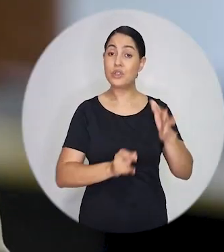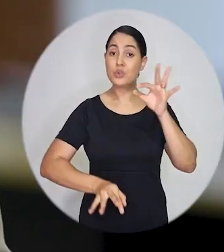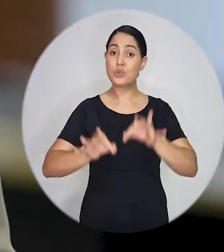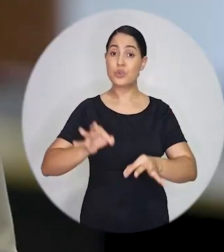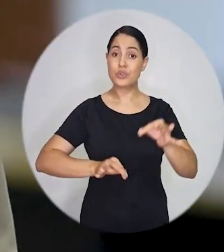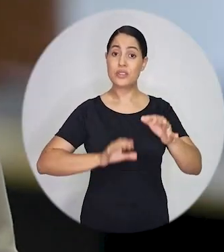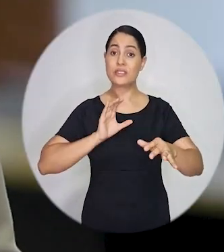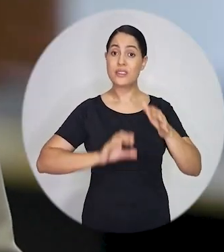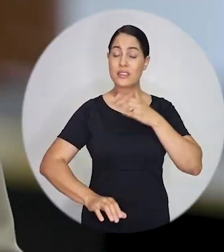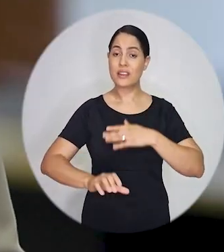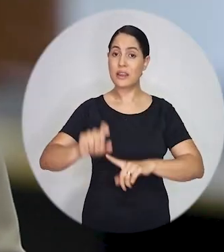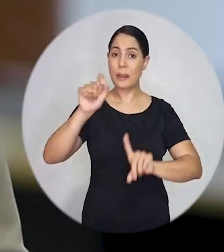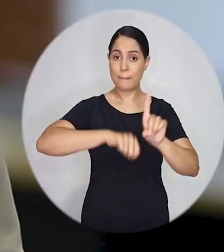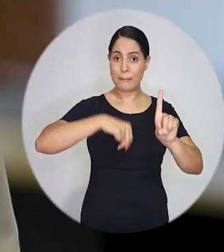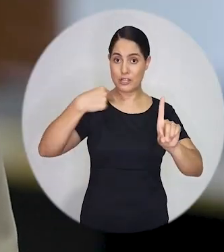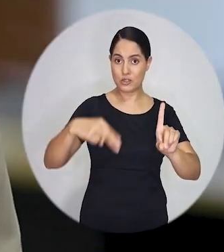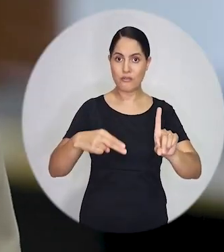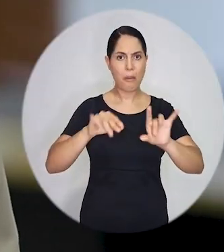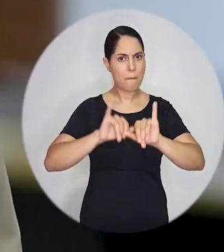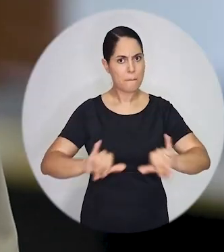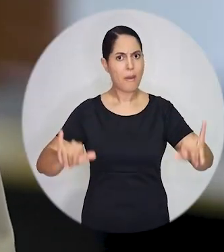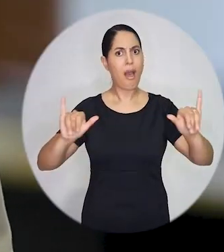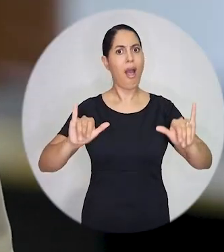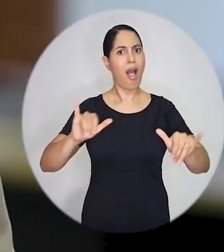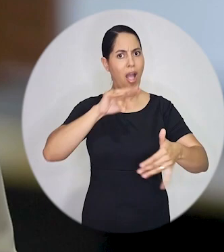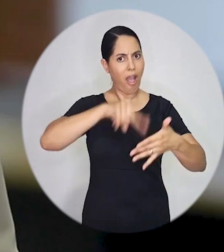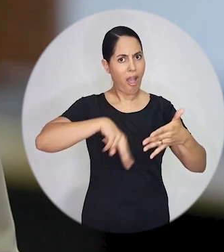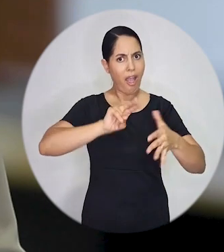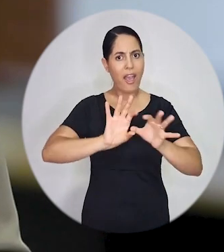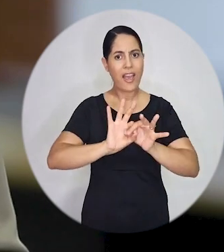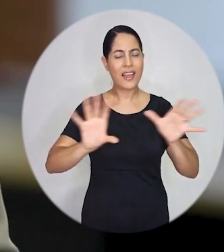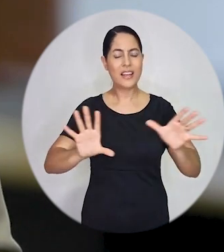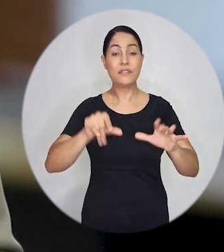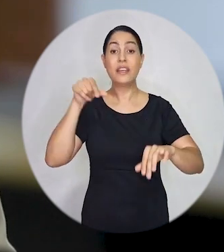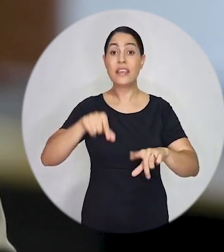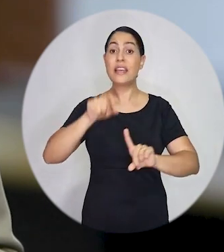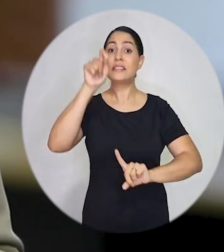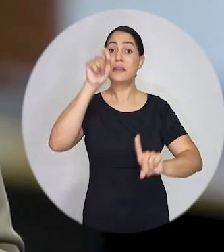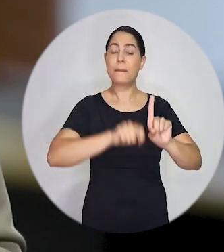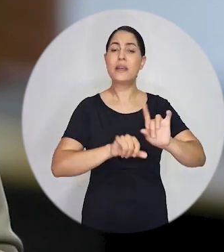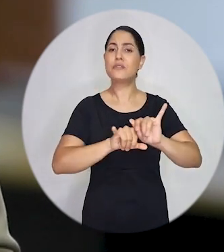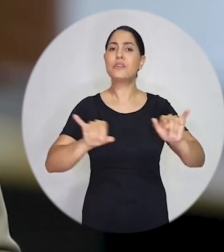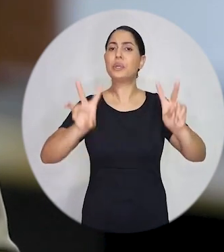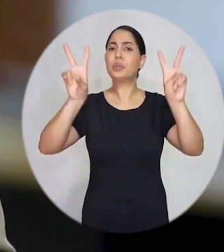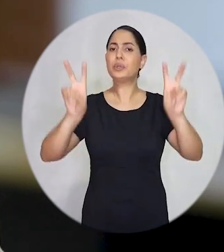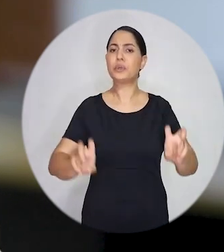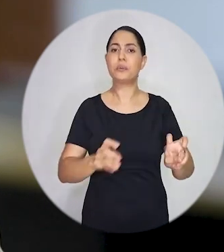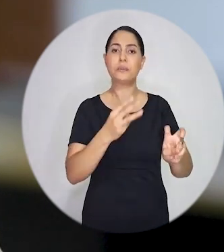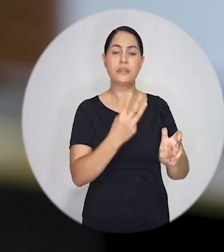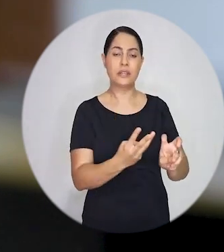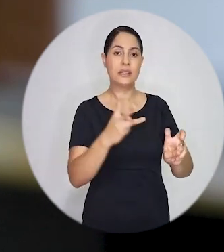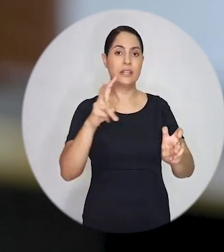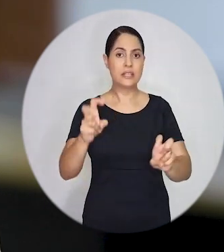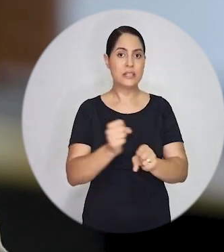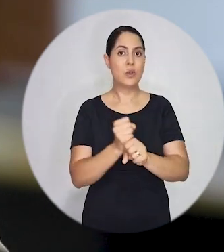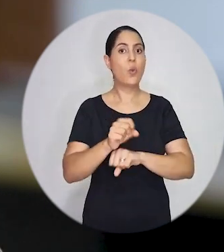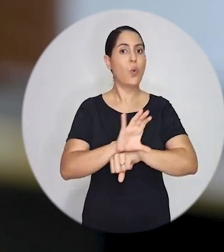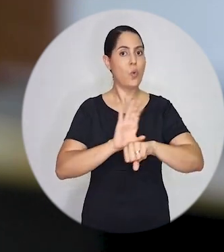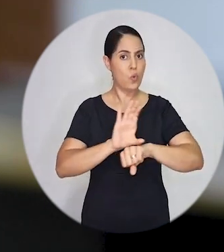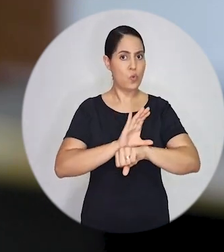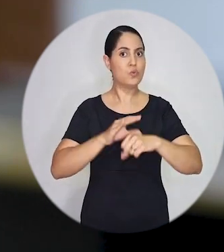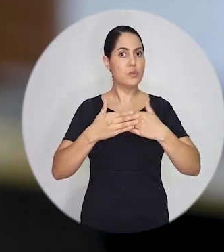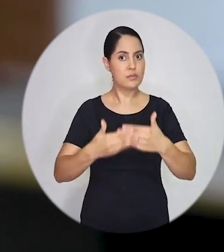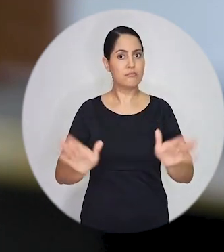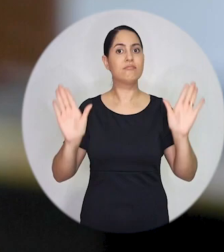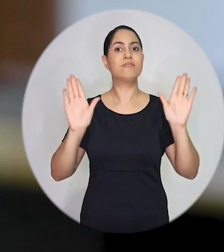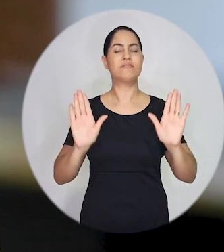e Cidadania, edição de novembro, já está disponível para leitura. A publicação deste mês evidencia os 35 anos da